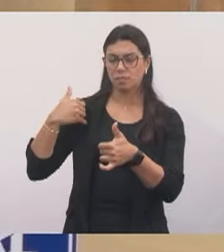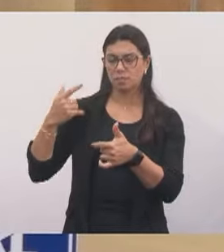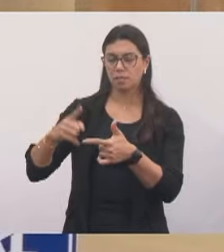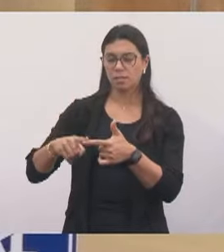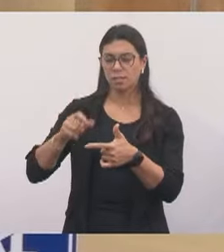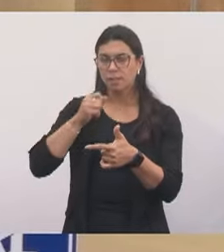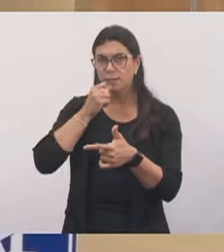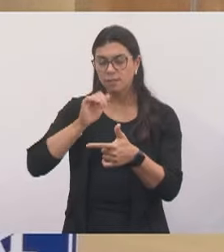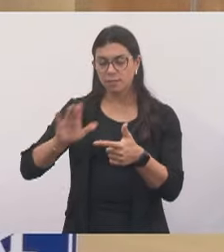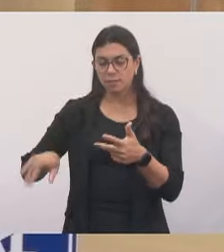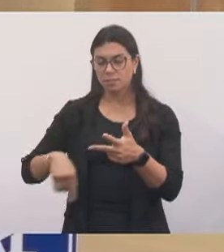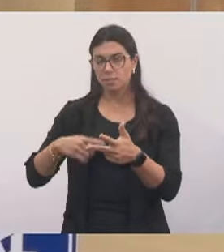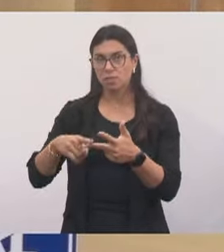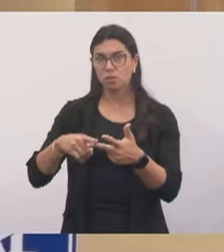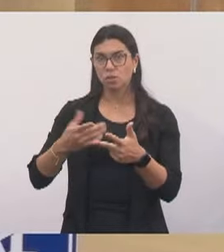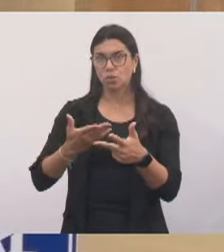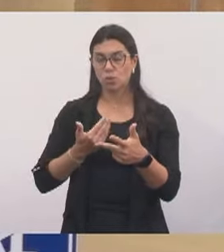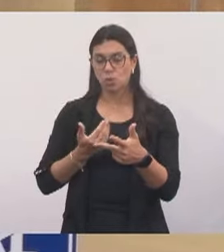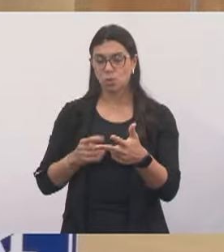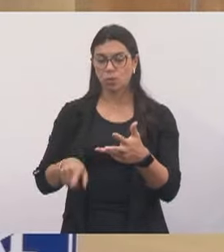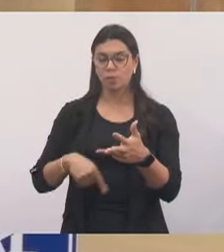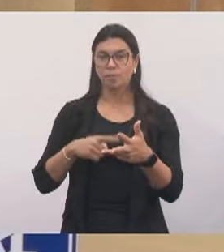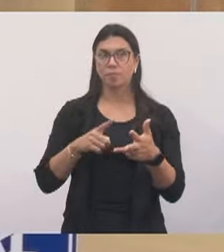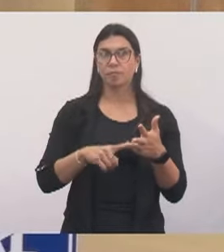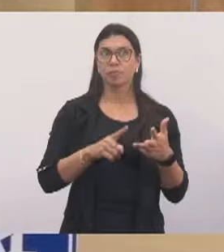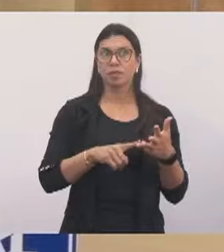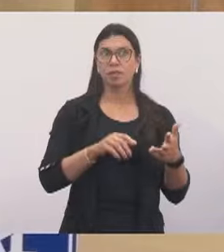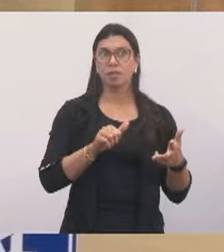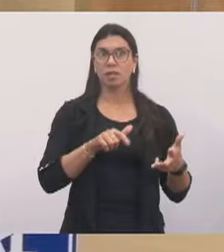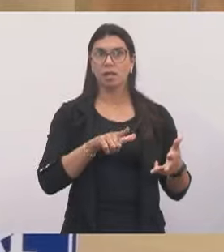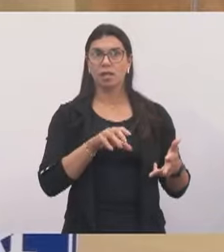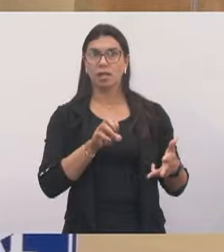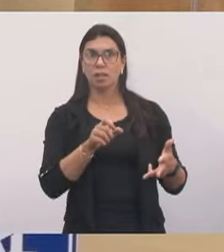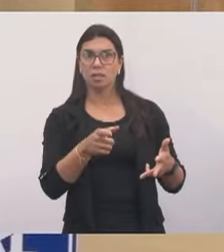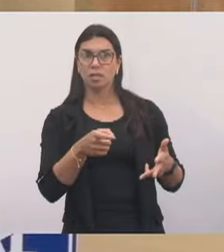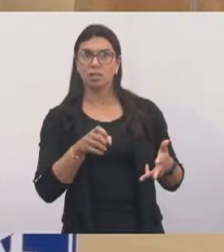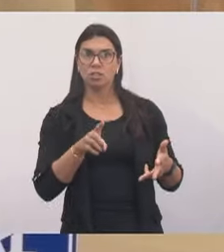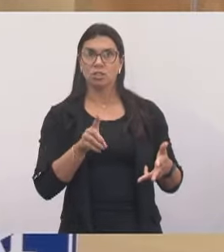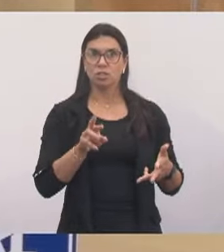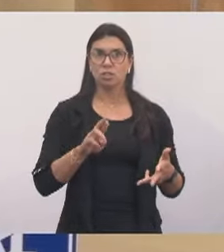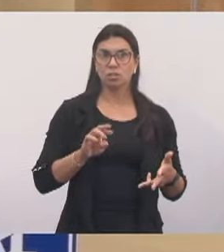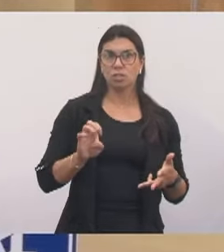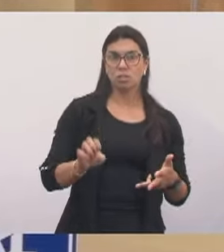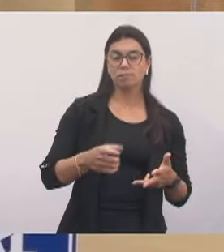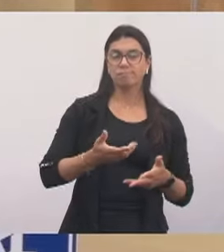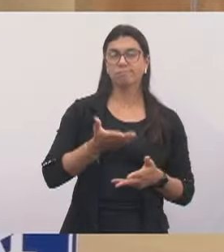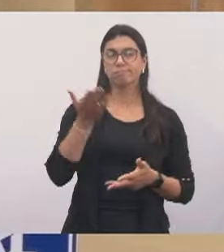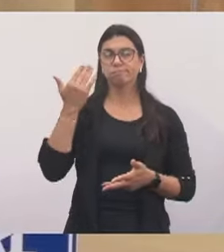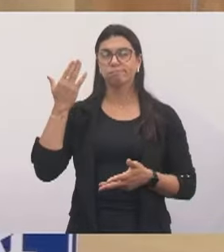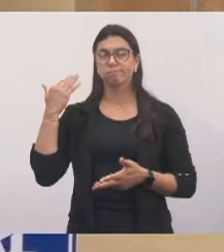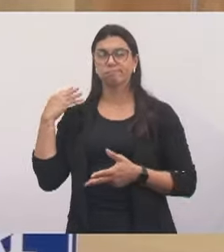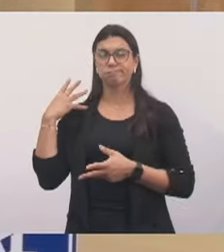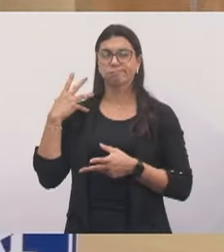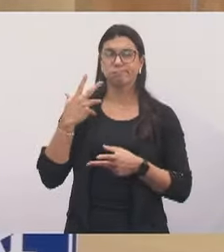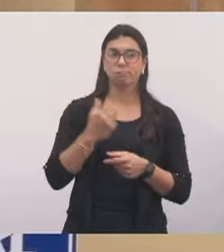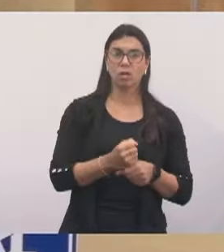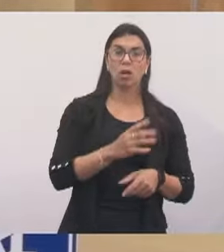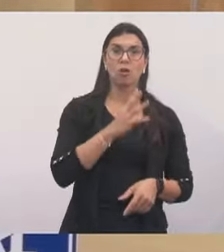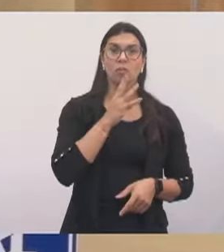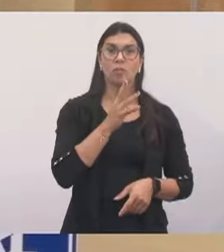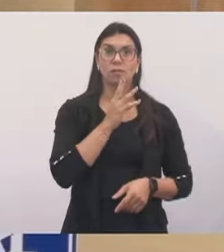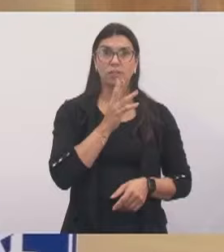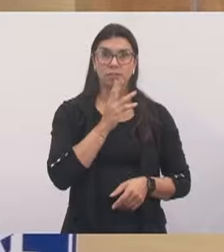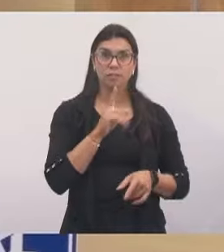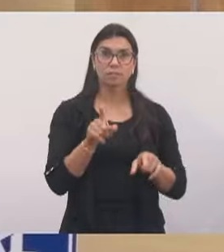com jovens. O Alexandre, quanto tempo que eu conheço o Alexandre, desde a época que eu estava à frente da secretaria, um